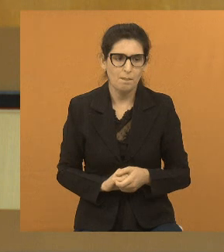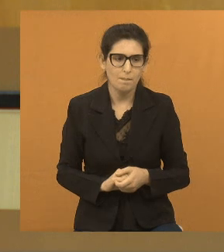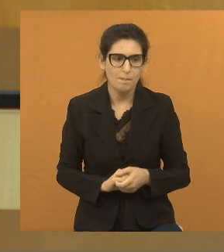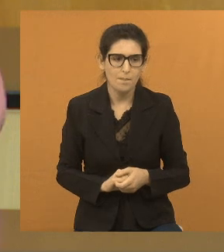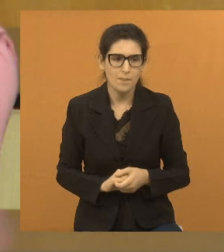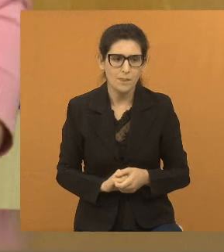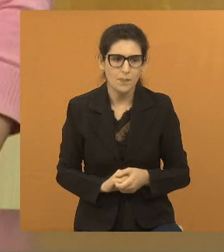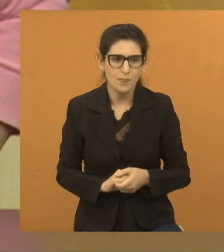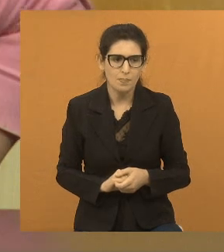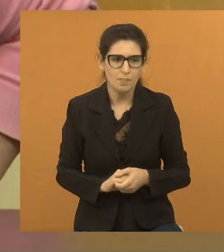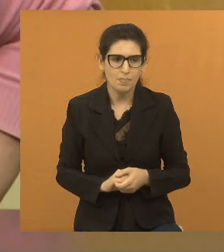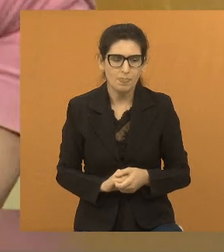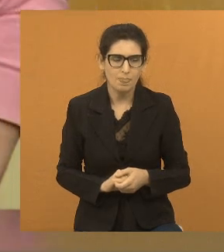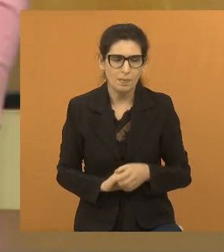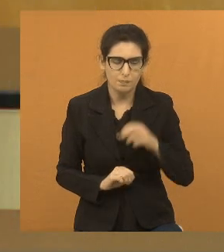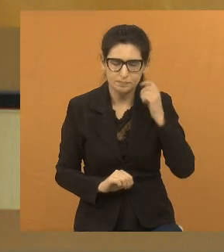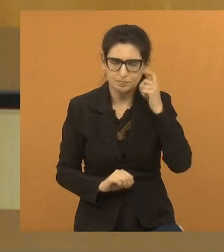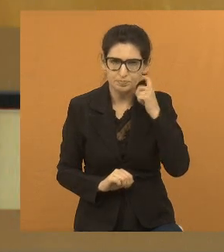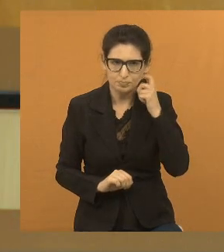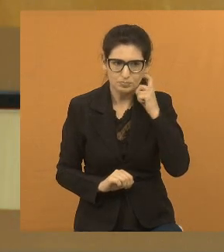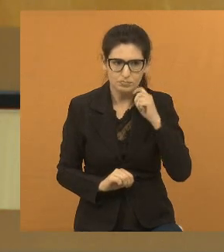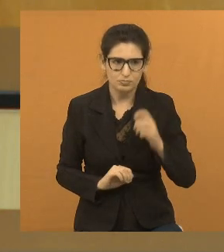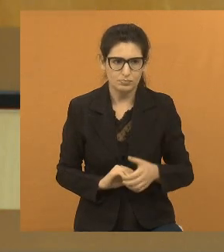a definição